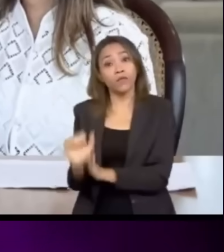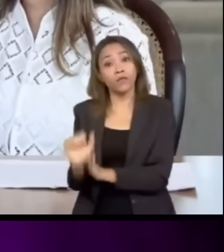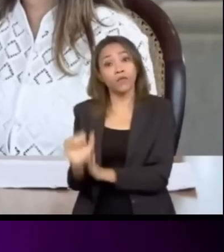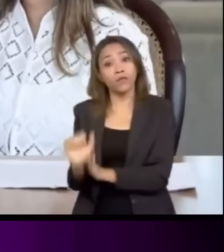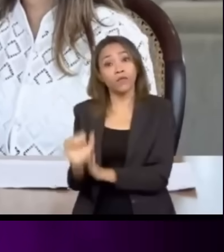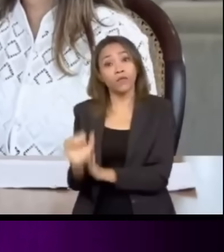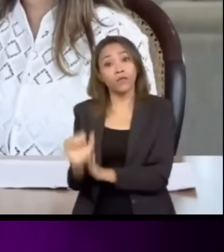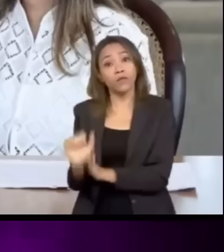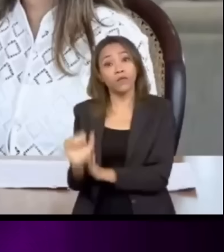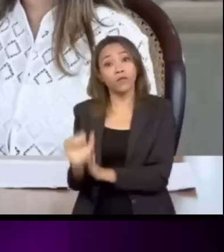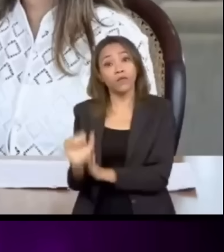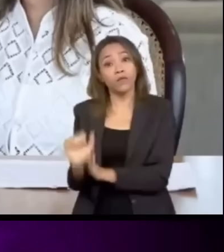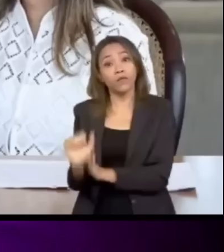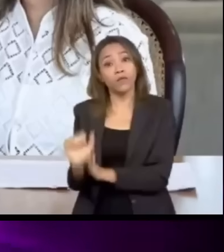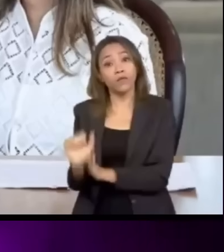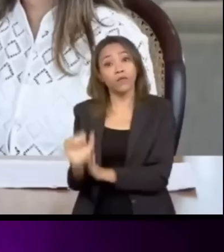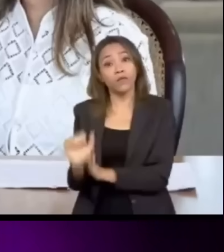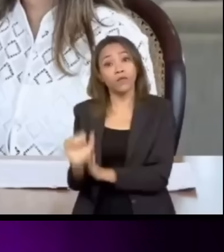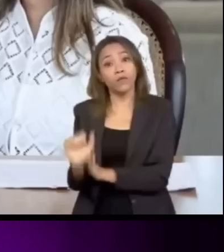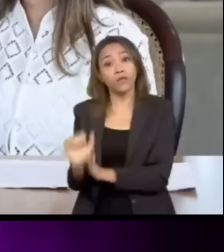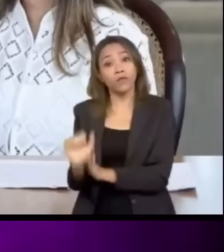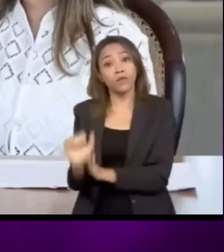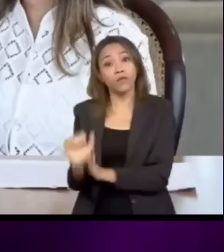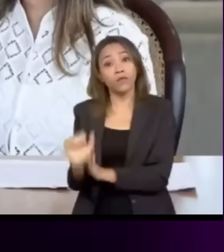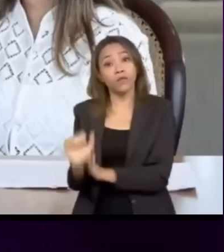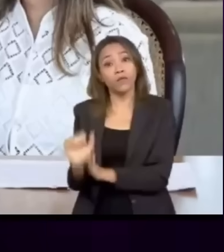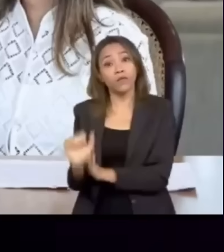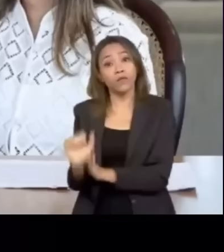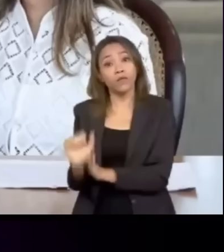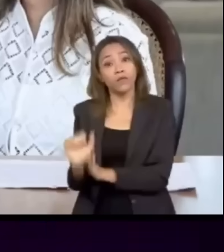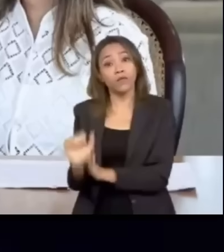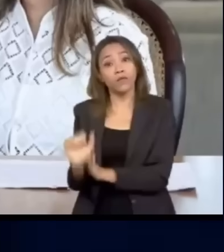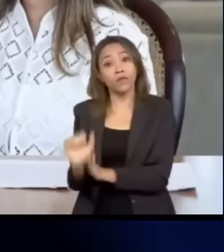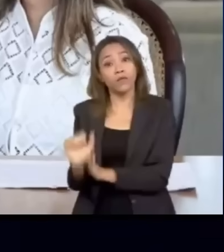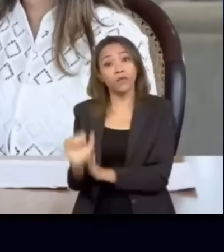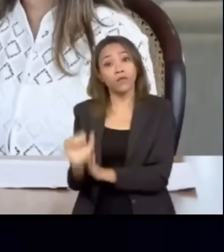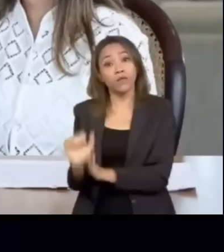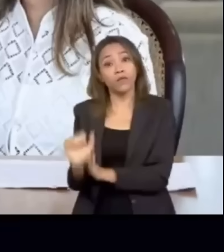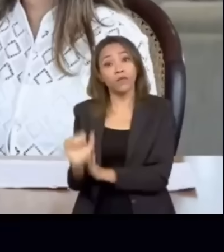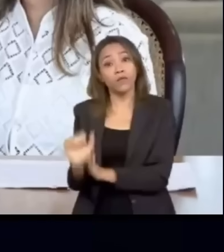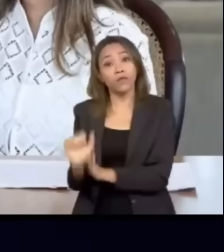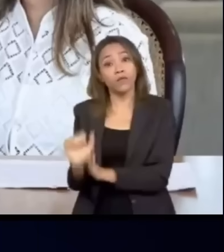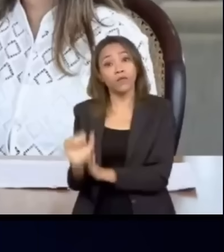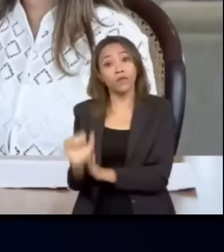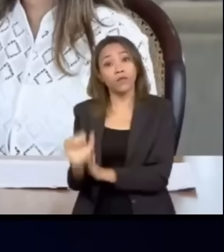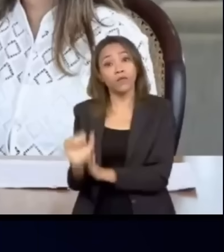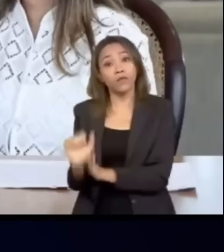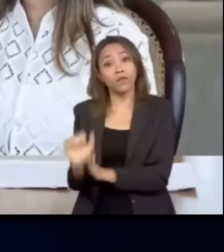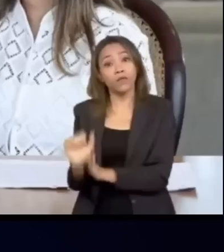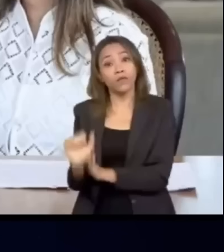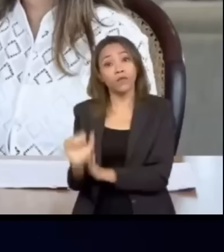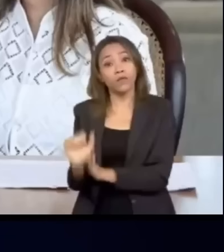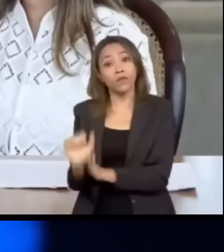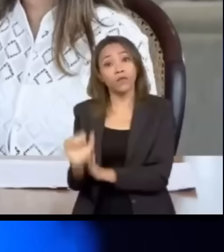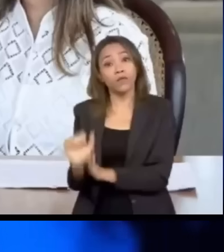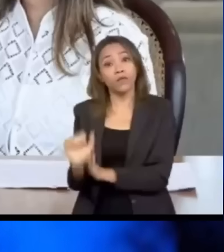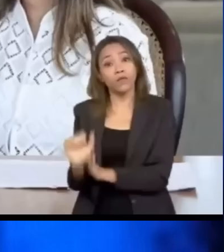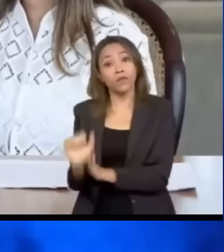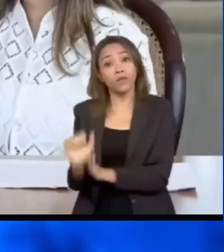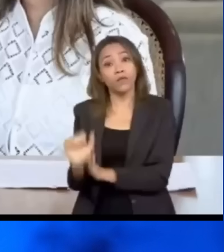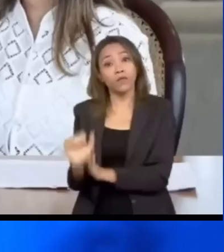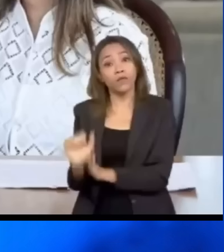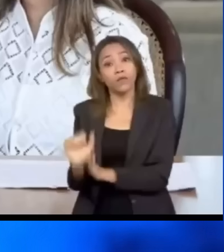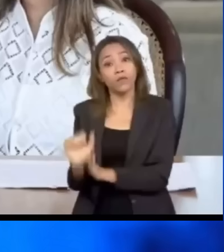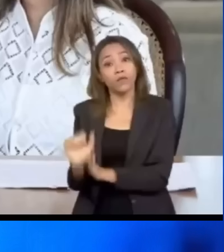que ele tá falando, não. Ele tá falando, era uma empresa? Não, é um cidadão? Que cidadão? É do Elon Musk que ele tá falando ainda? Mano, essas pessoas